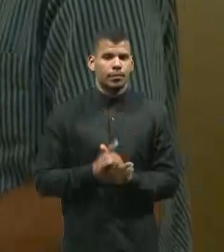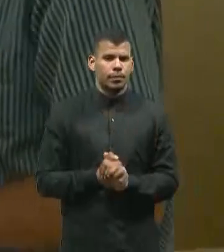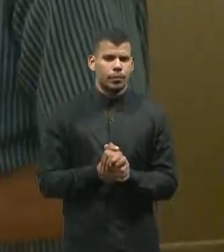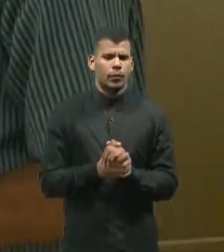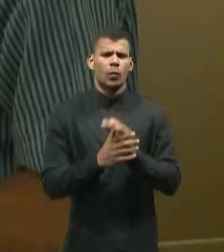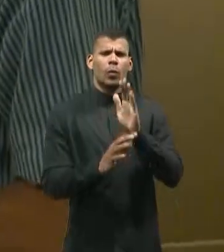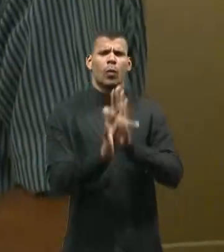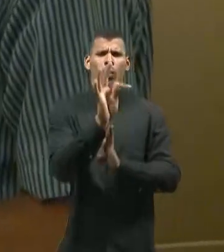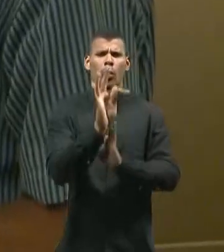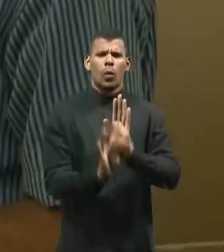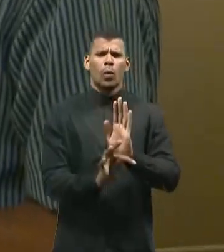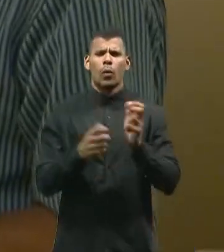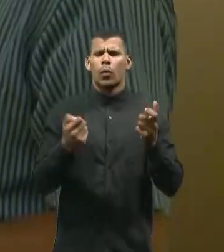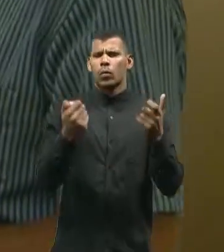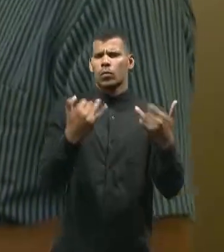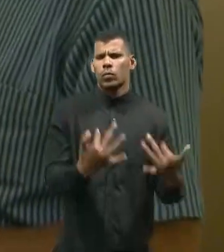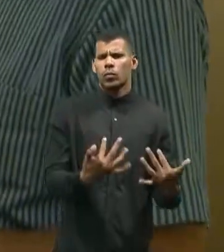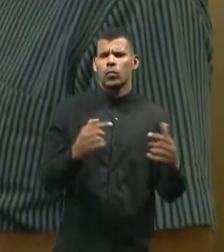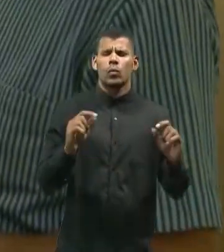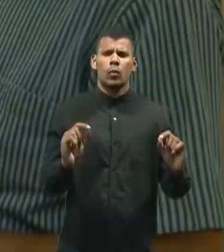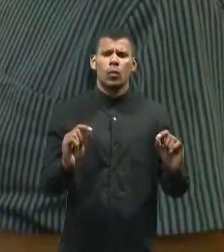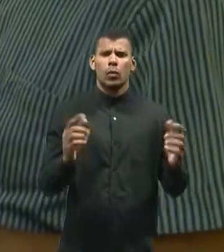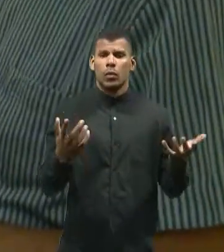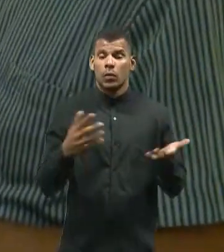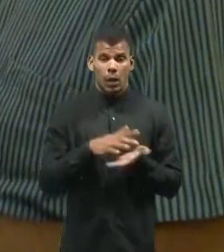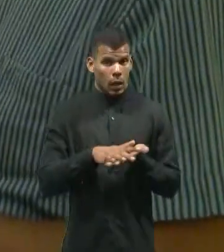textos explicam, Diógenes? Esses textos não explicam nada.